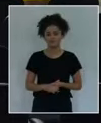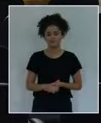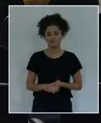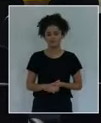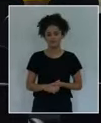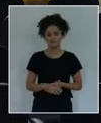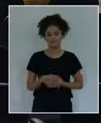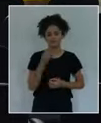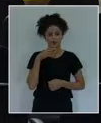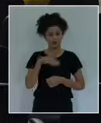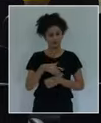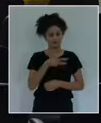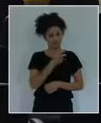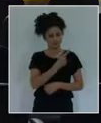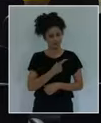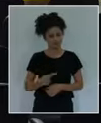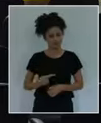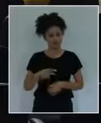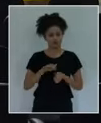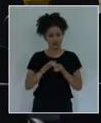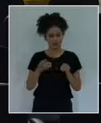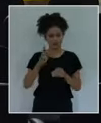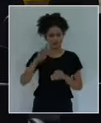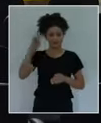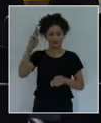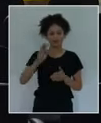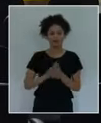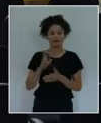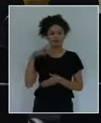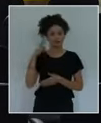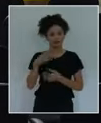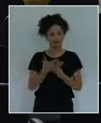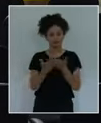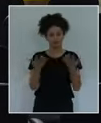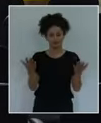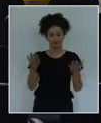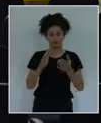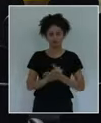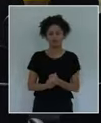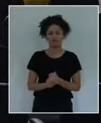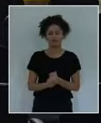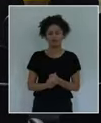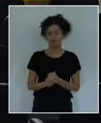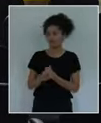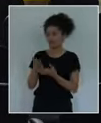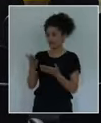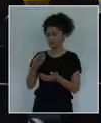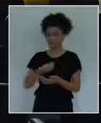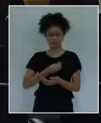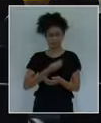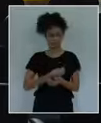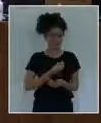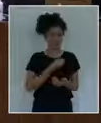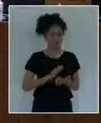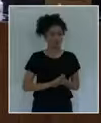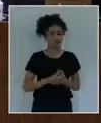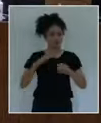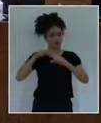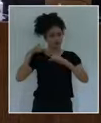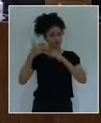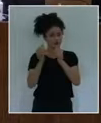Boa noite, senhora presidente, demais membros da mesa, vereadora, vereadores, cidadão presente, as pessoas que nos acompanham pelas